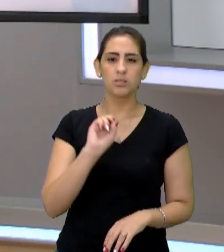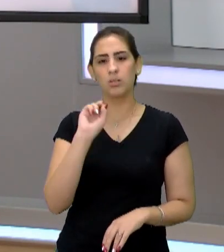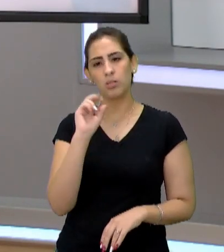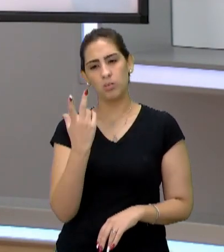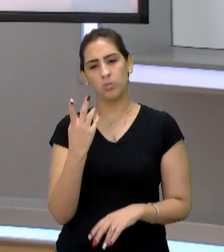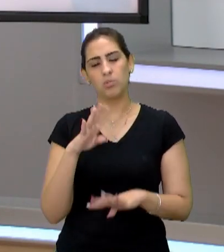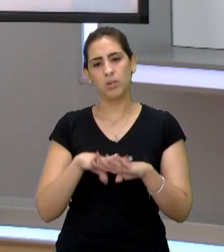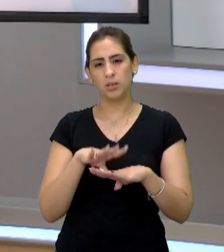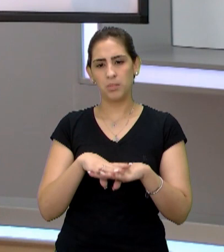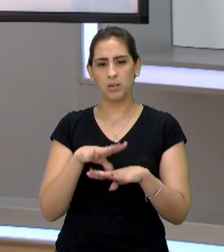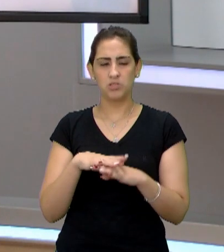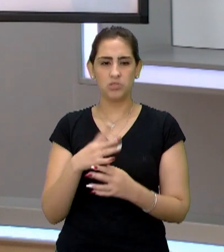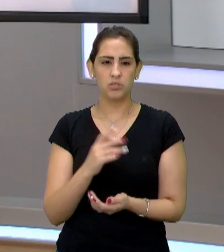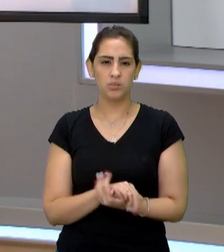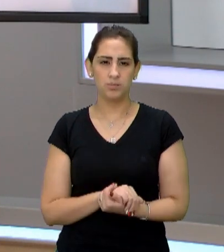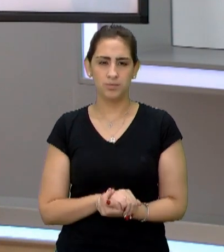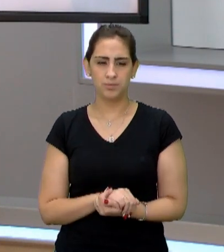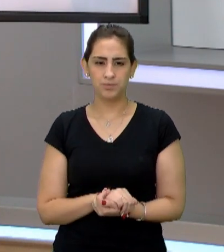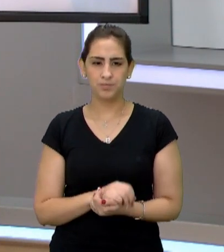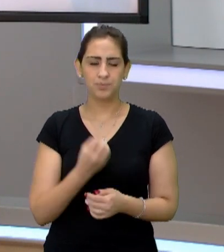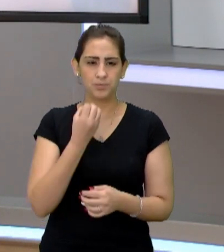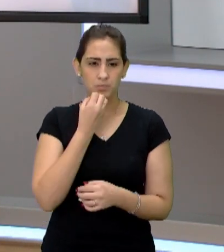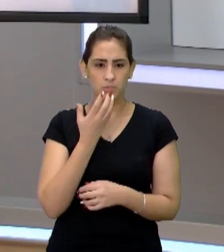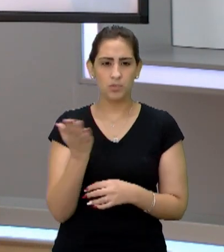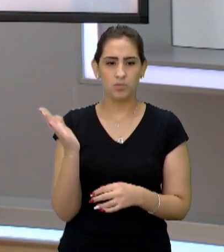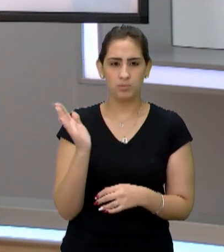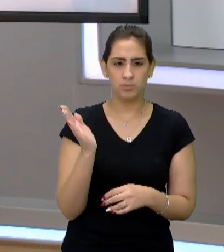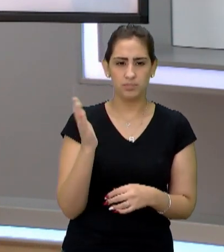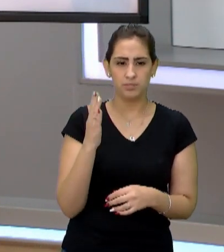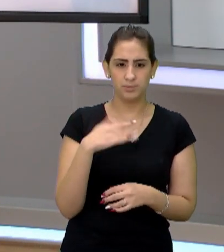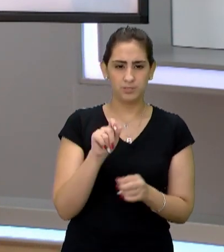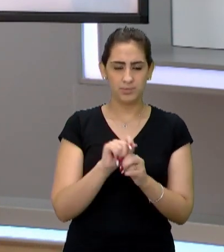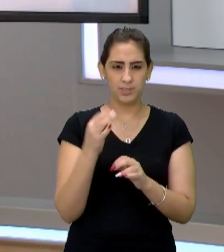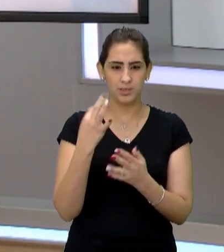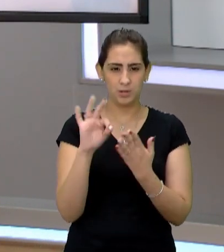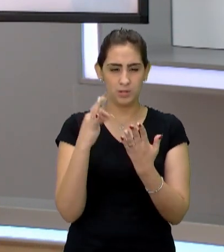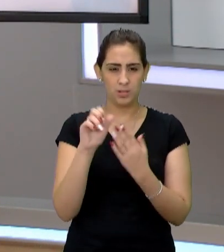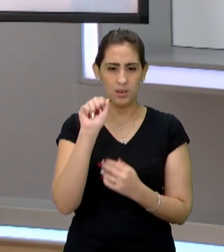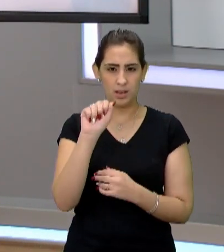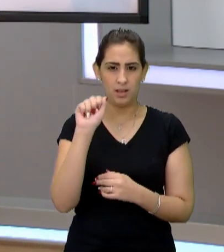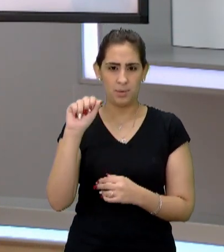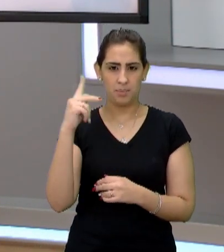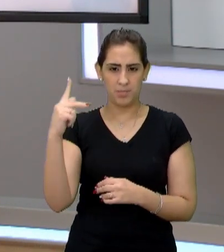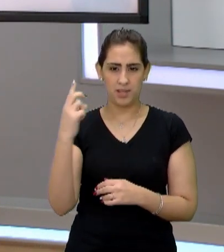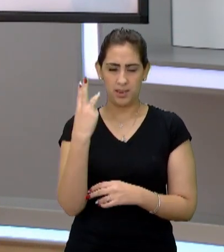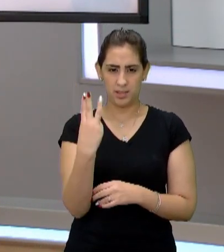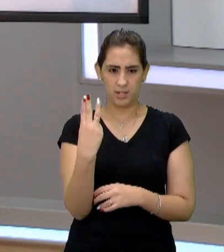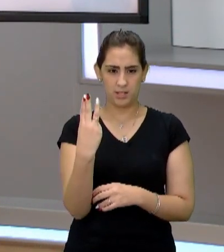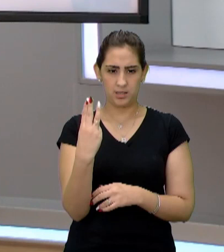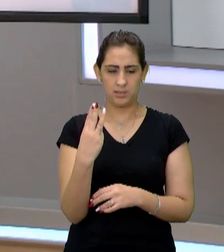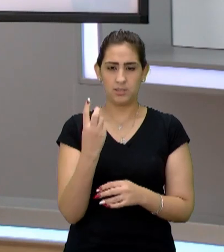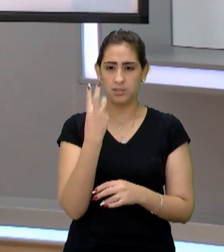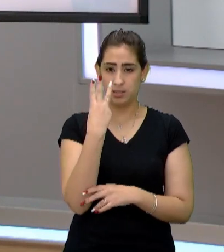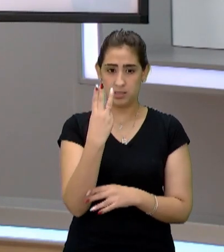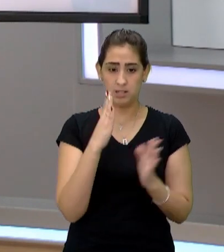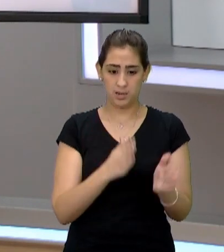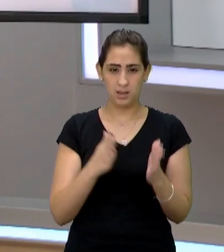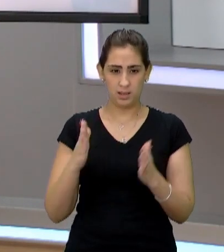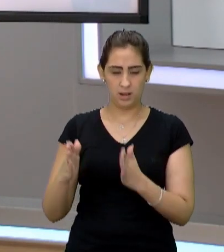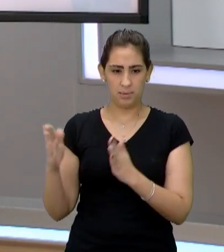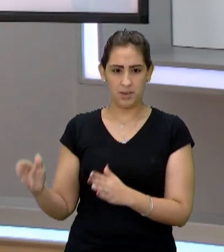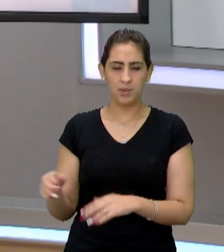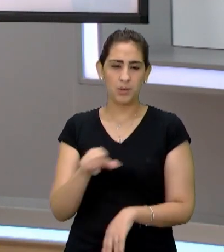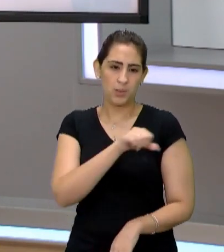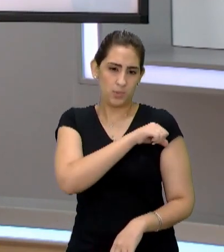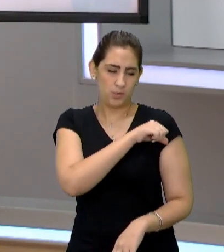de matemática, tá certo? Bom, nós vamos fazer uma correção aí da AP3, nós estamos na 3ª etapa, né?